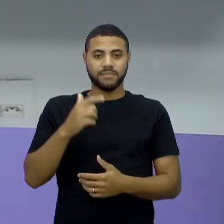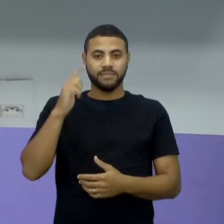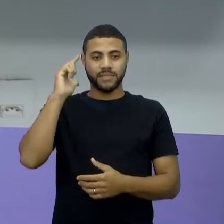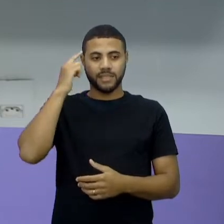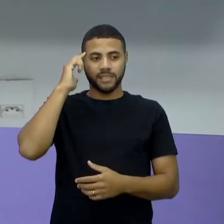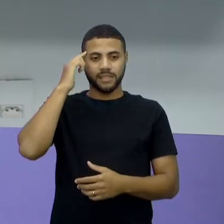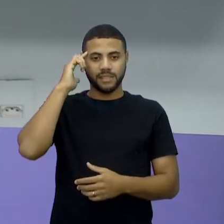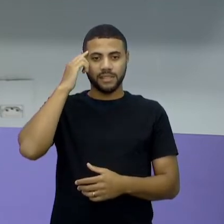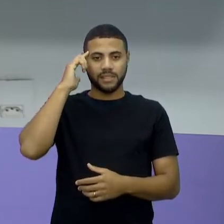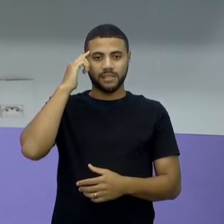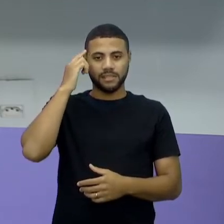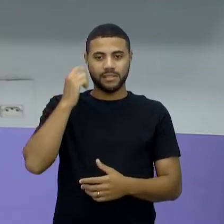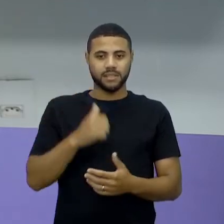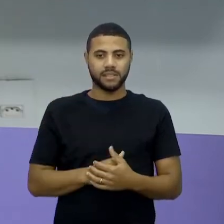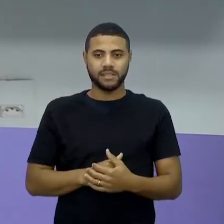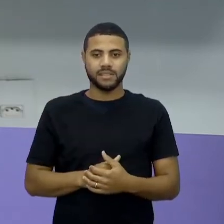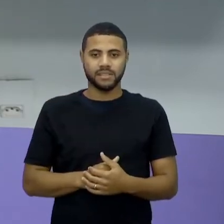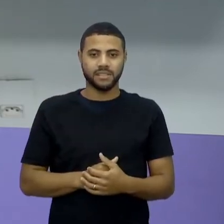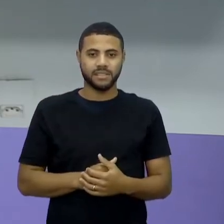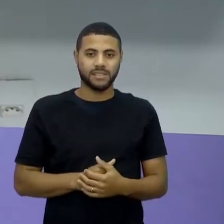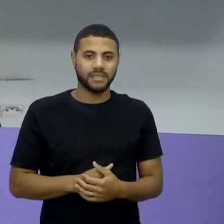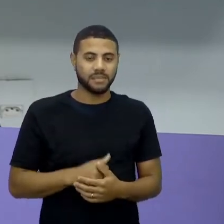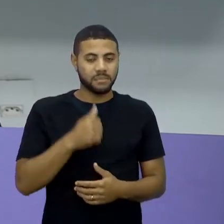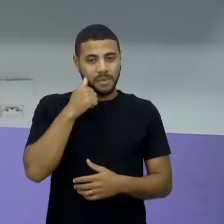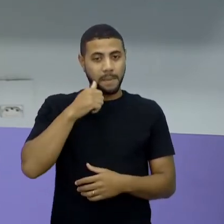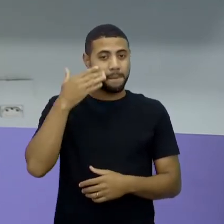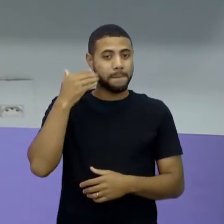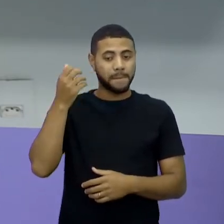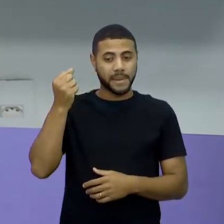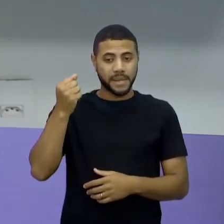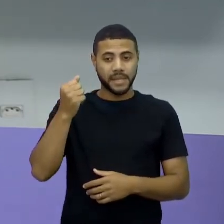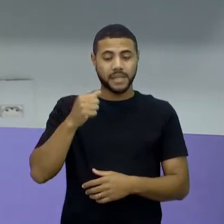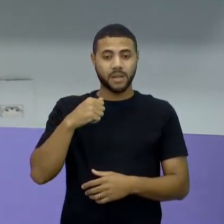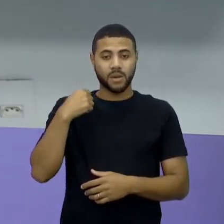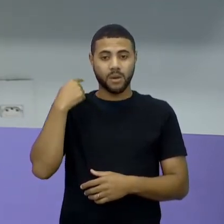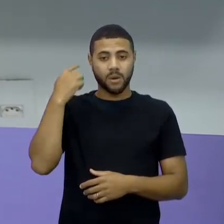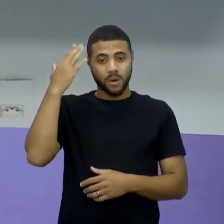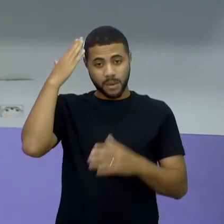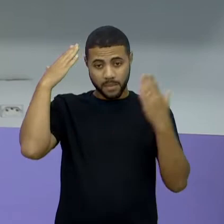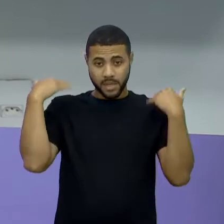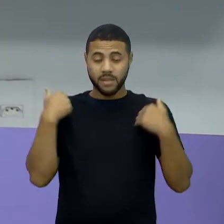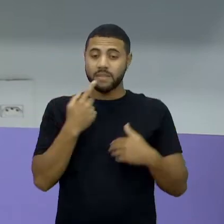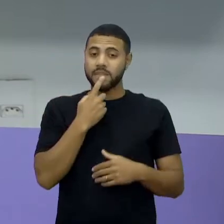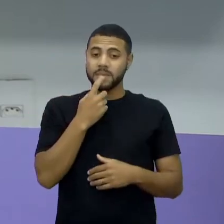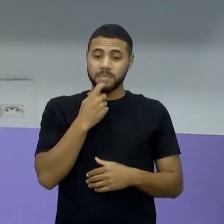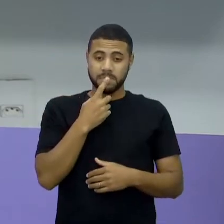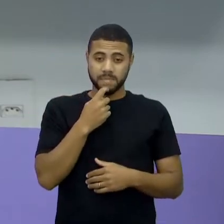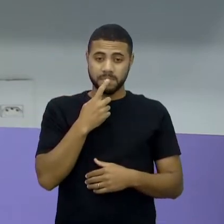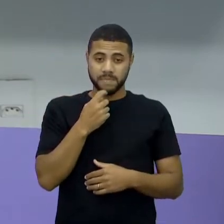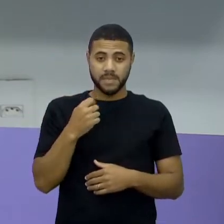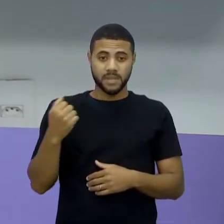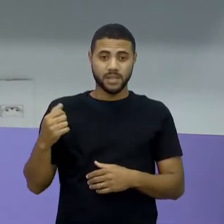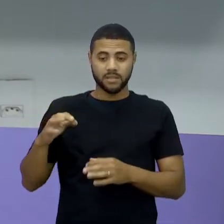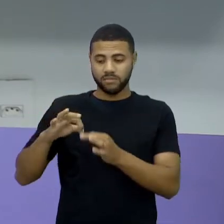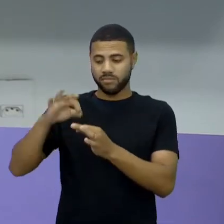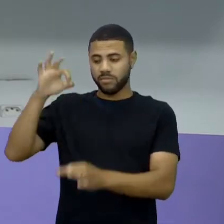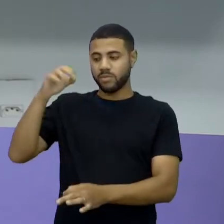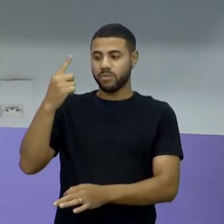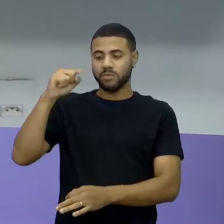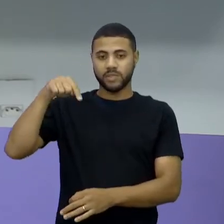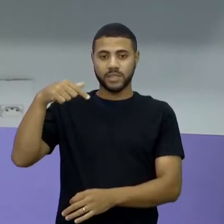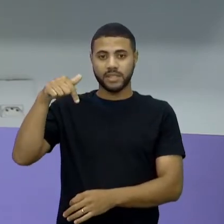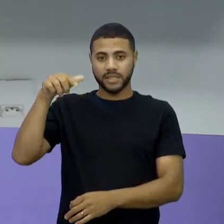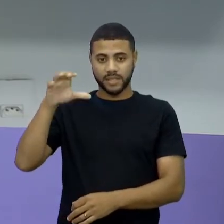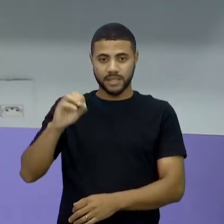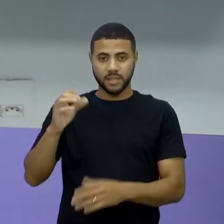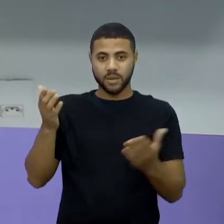Eu sou uma mulher de pele branca, olhos castanhos, cabelos ruivos, eu tenho 1,70 m de altura e